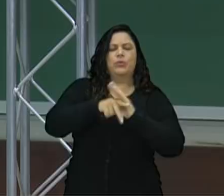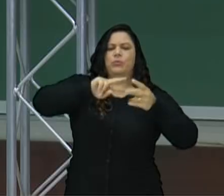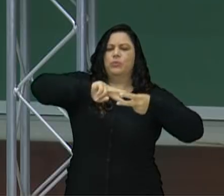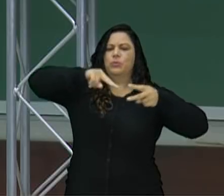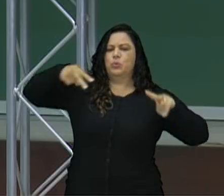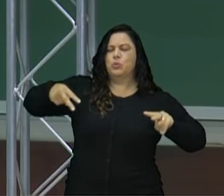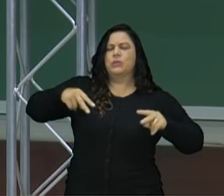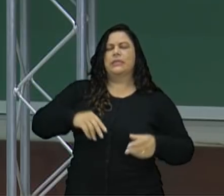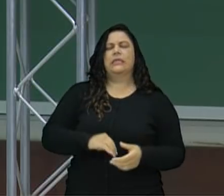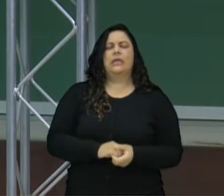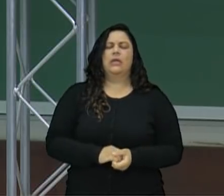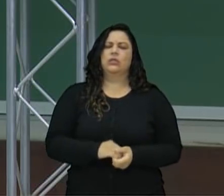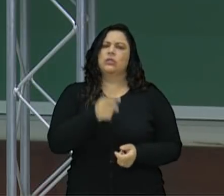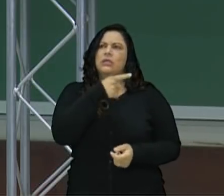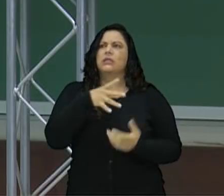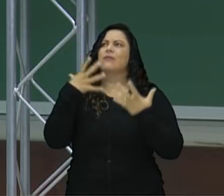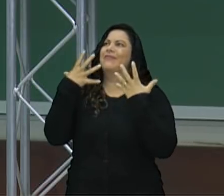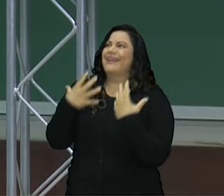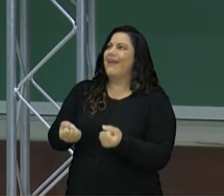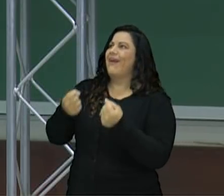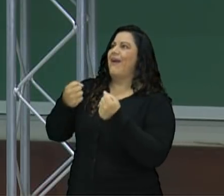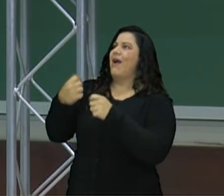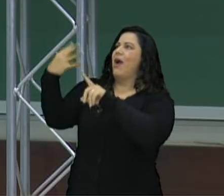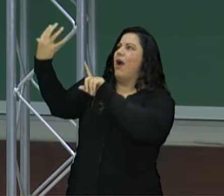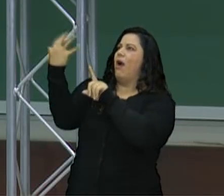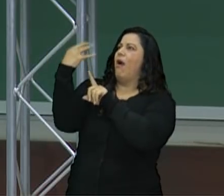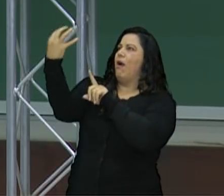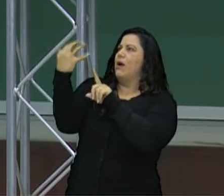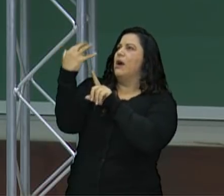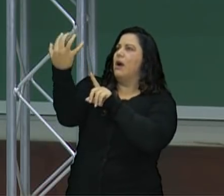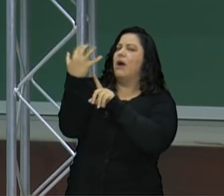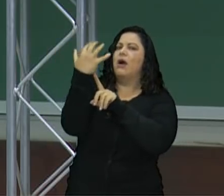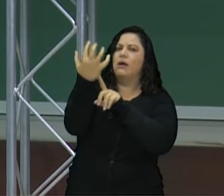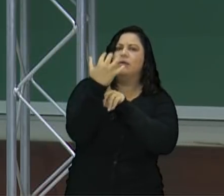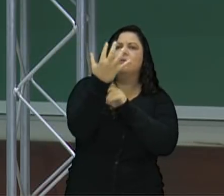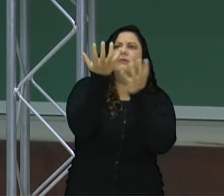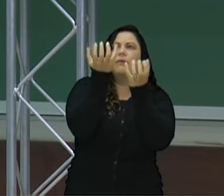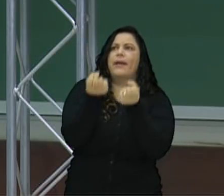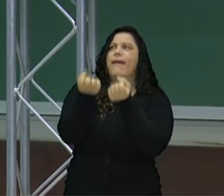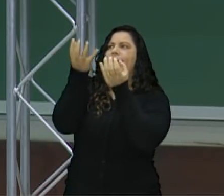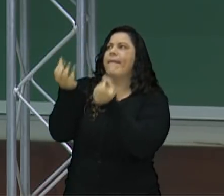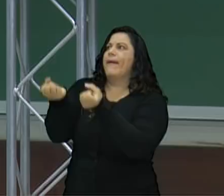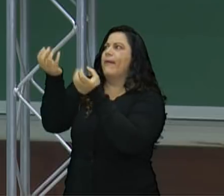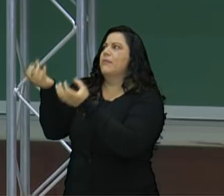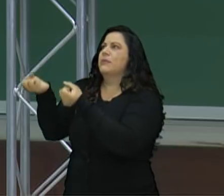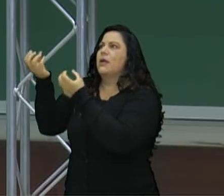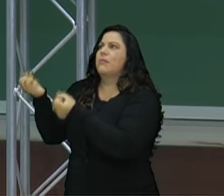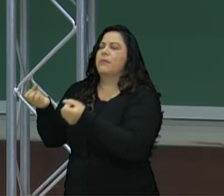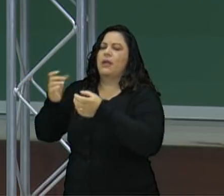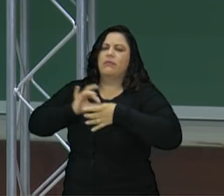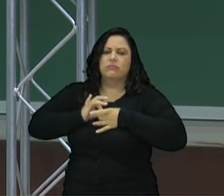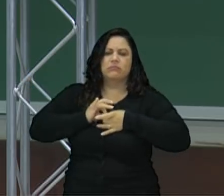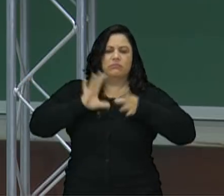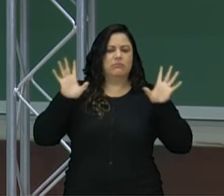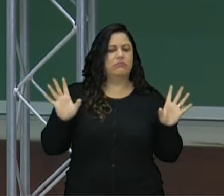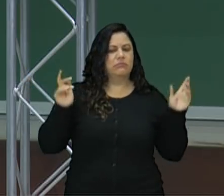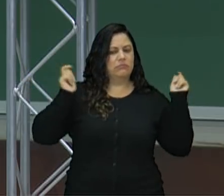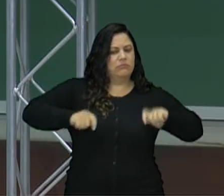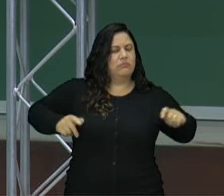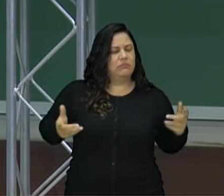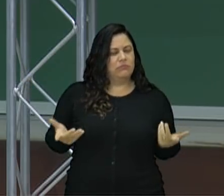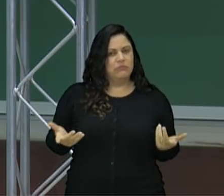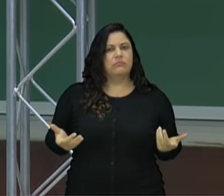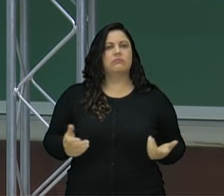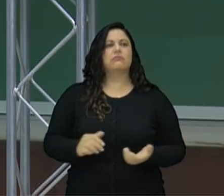ficar cedendo aí aos apelos do consumismo, aos apelos da ditadura da beleza, certo? Vamos ver o que temos aqui. Agora a